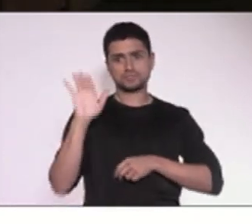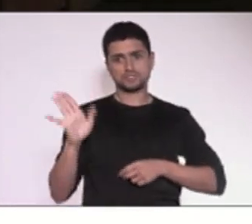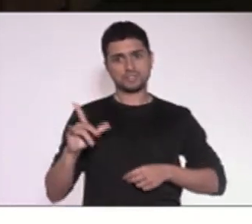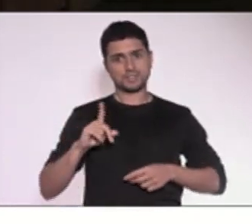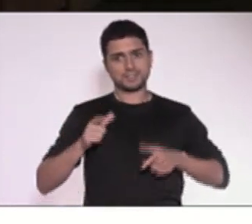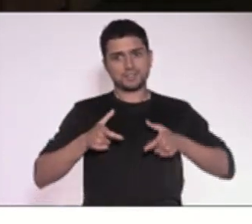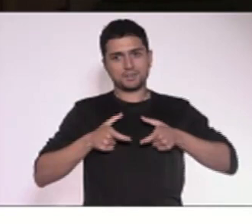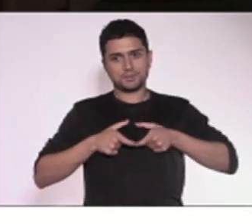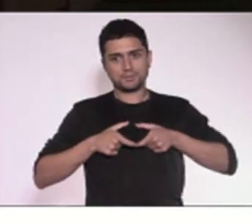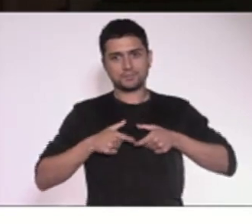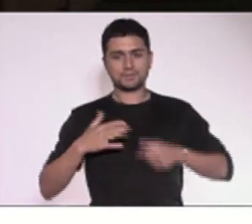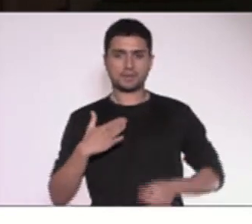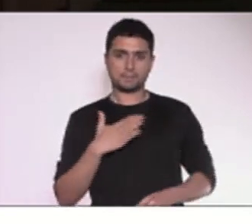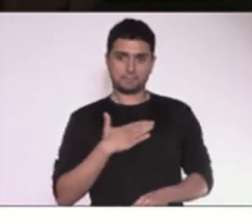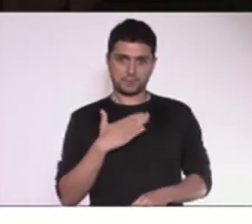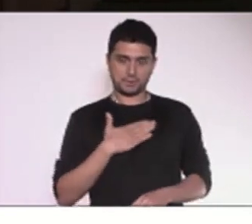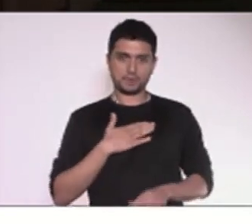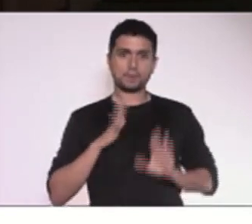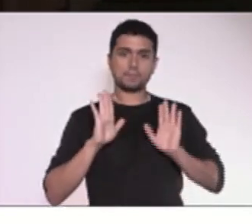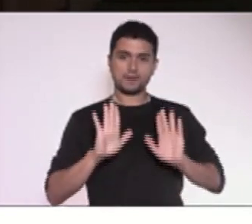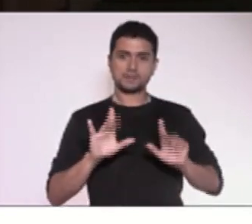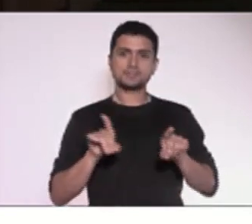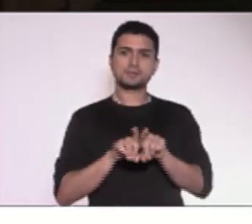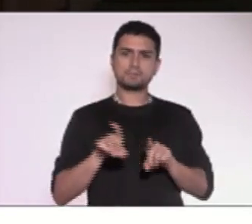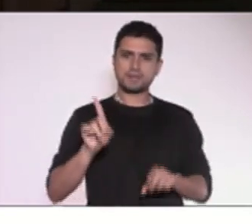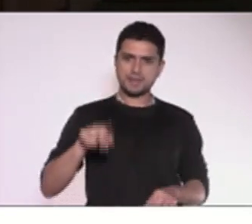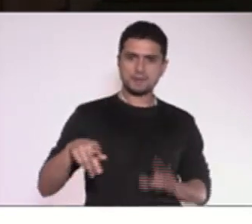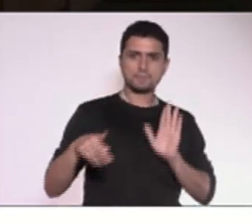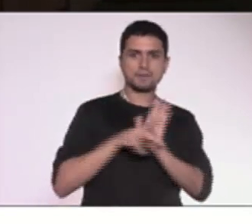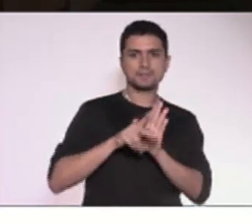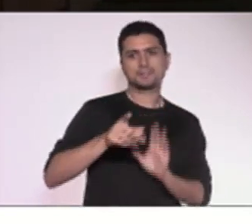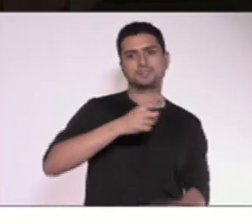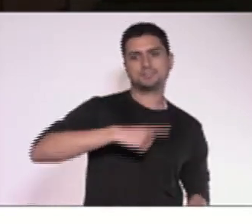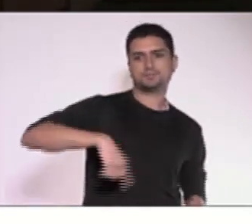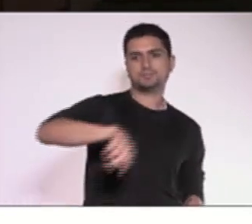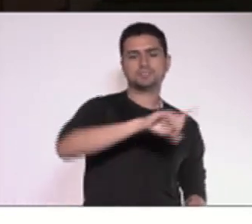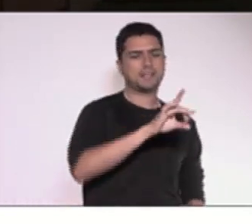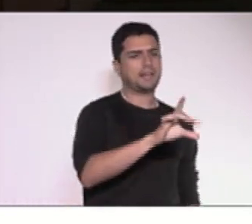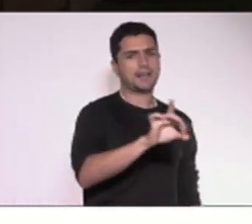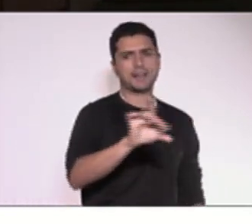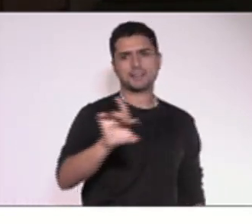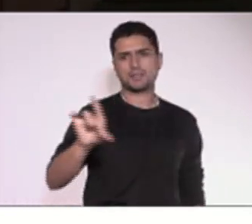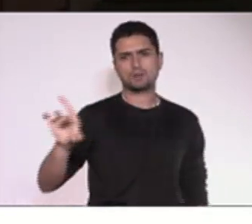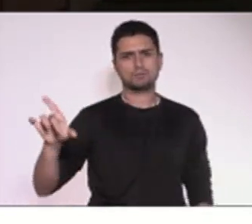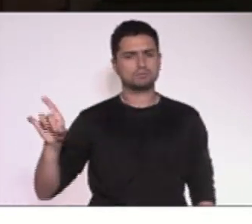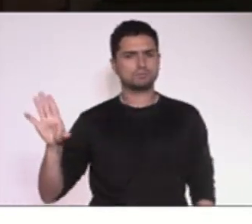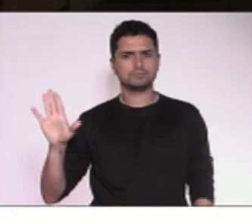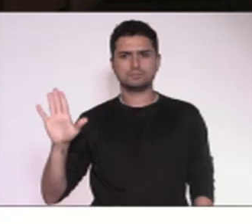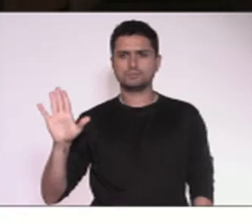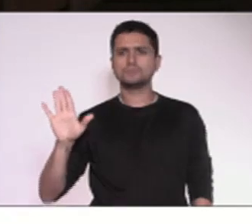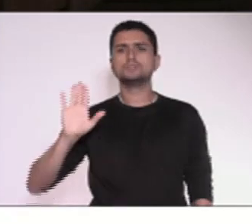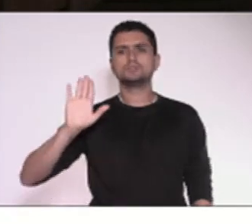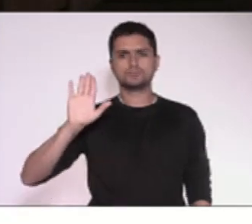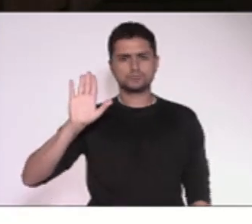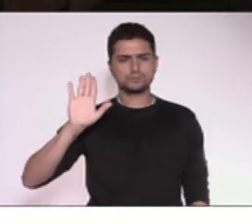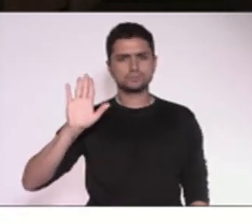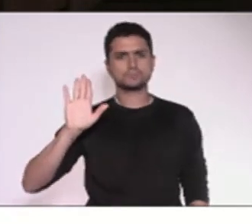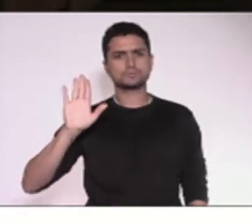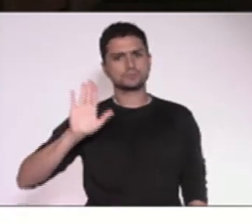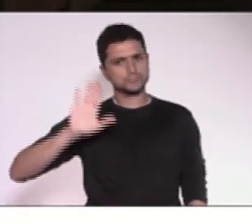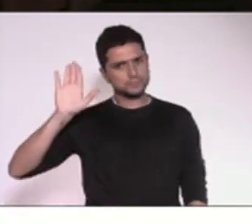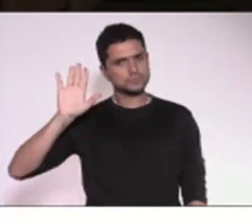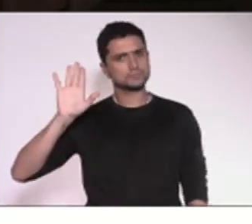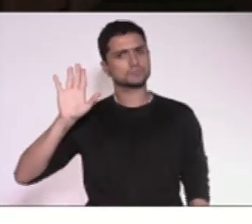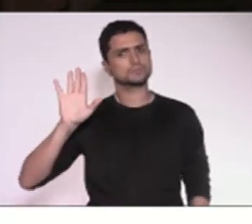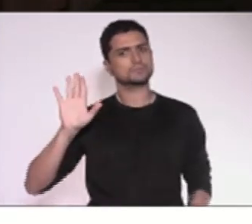é meu, mas é de vocês. Eu juro por Deus. É de cada um de vocês. Tá? Meus amigos, deputado,